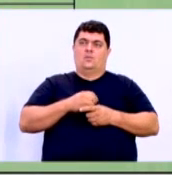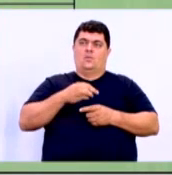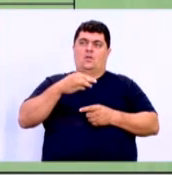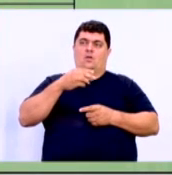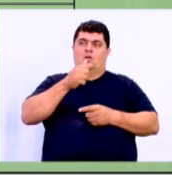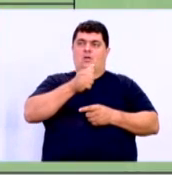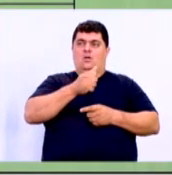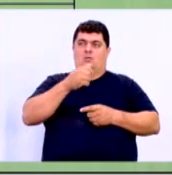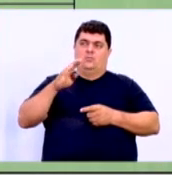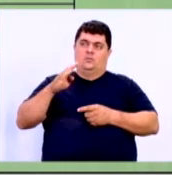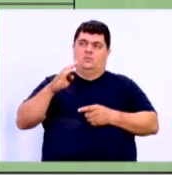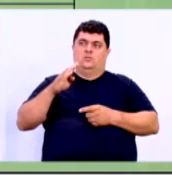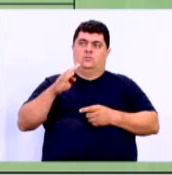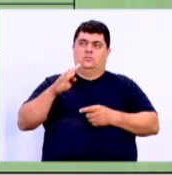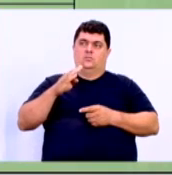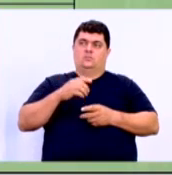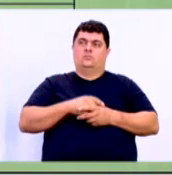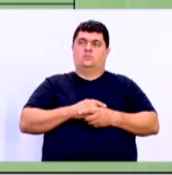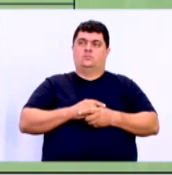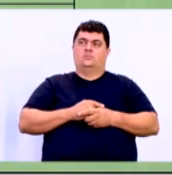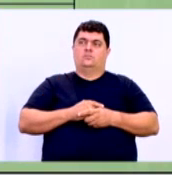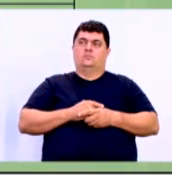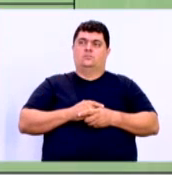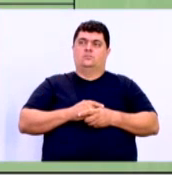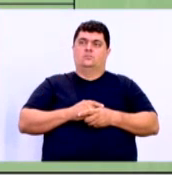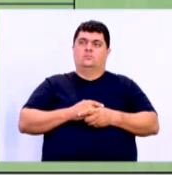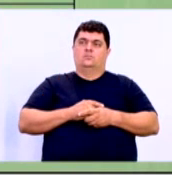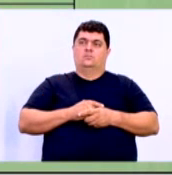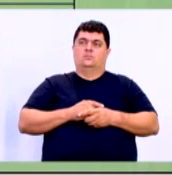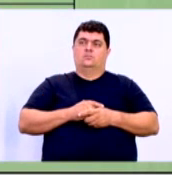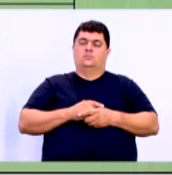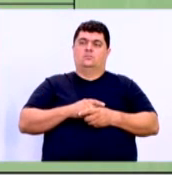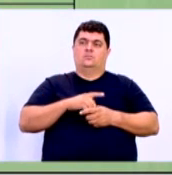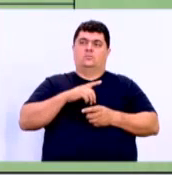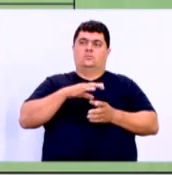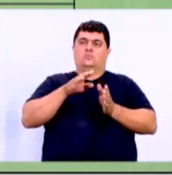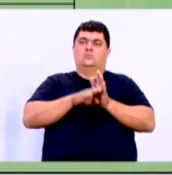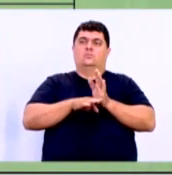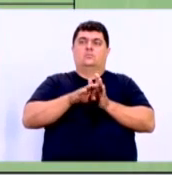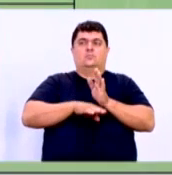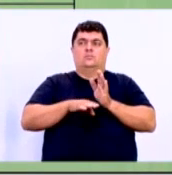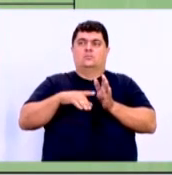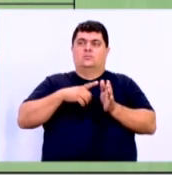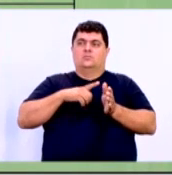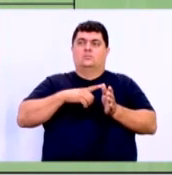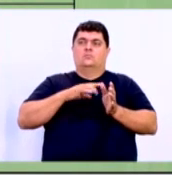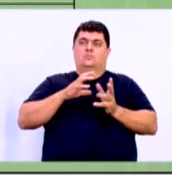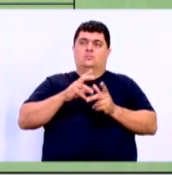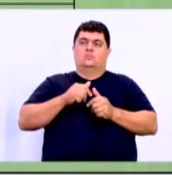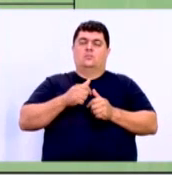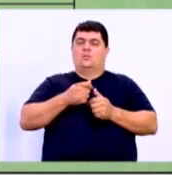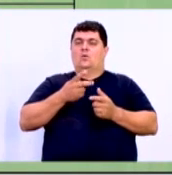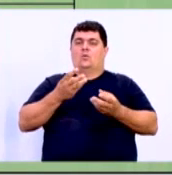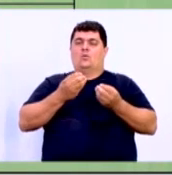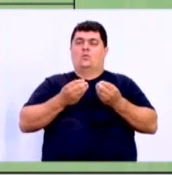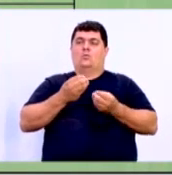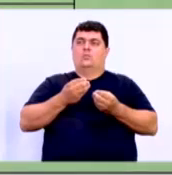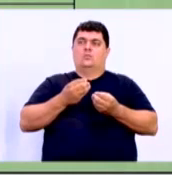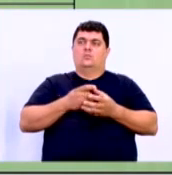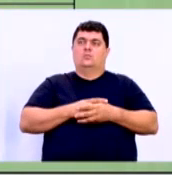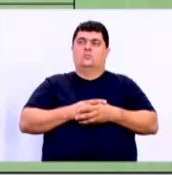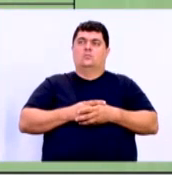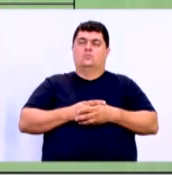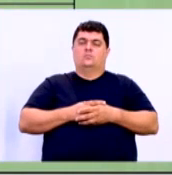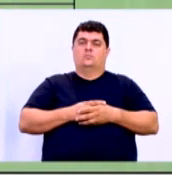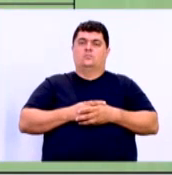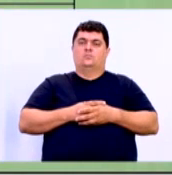A, B, que deu total tanto. Depreciação de máquina, manutenção das máquinas, energia, E como que ele